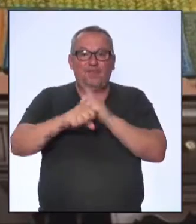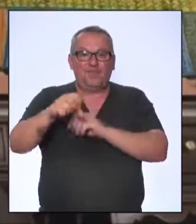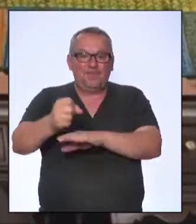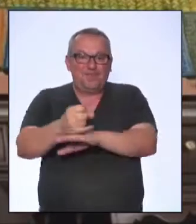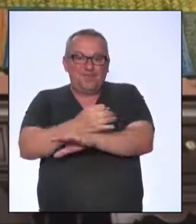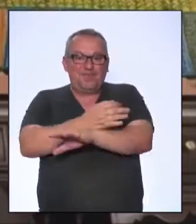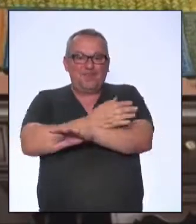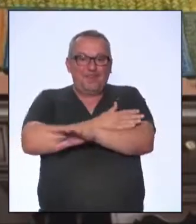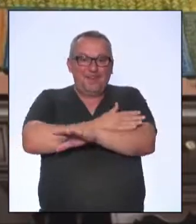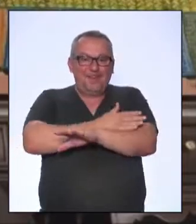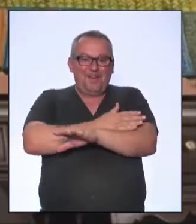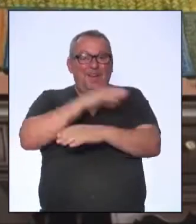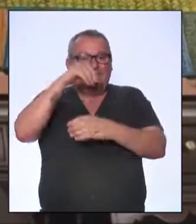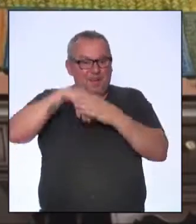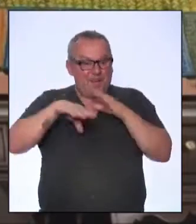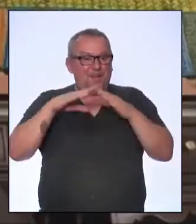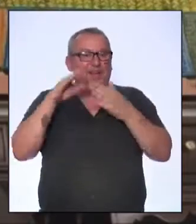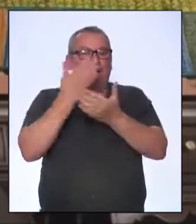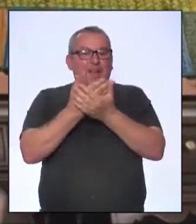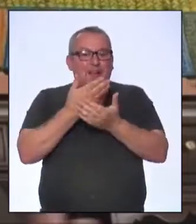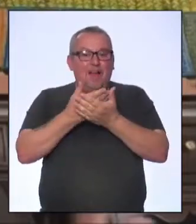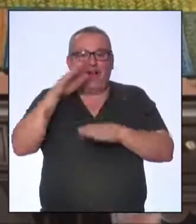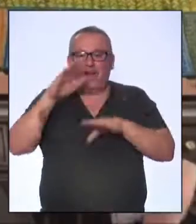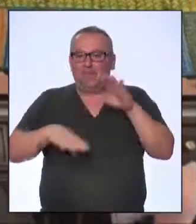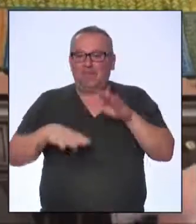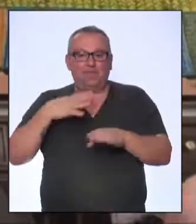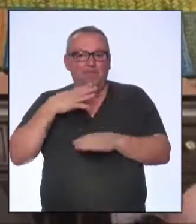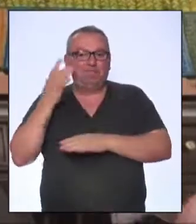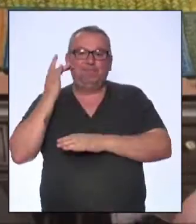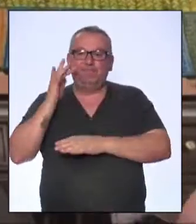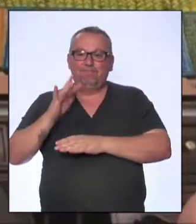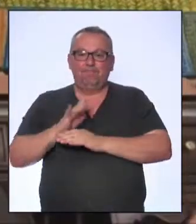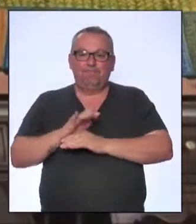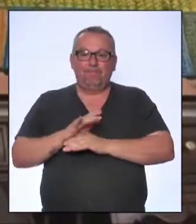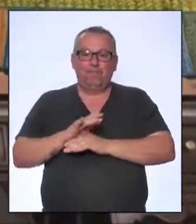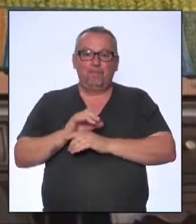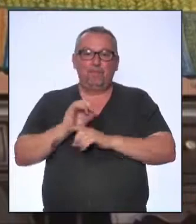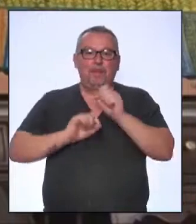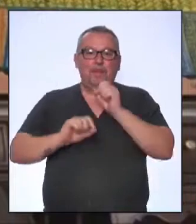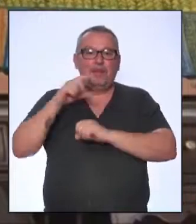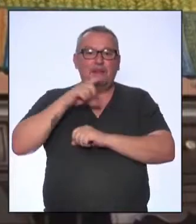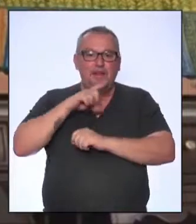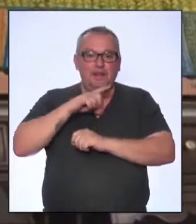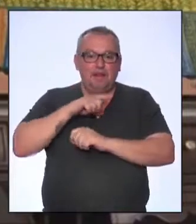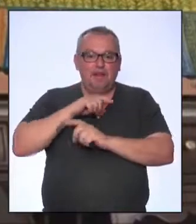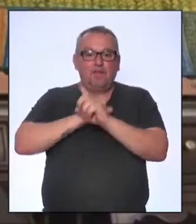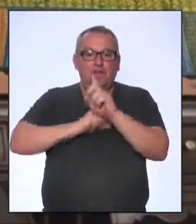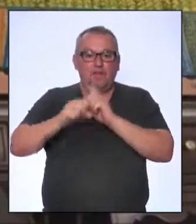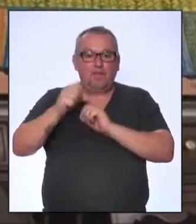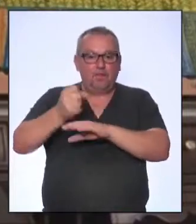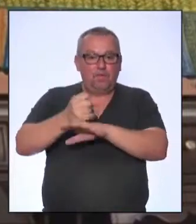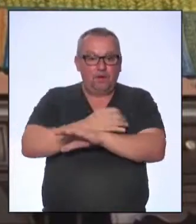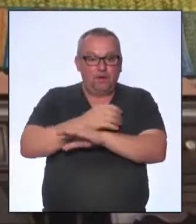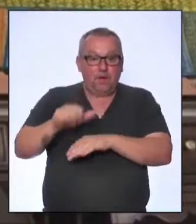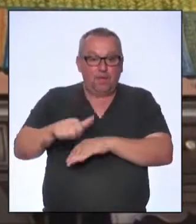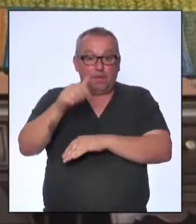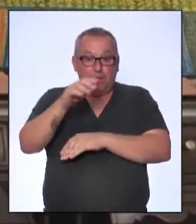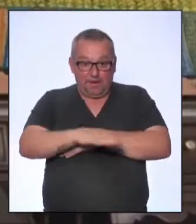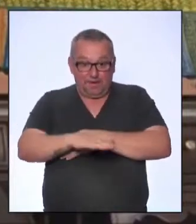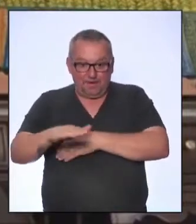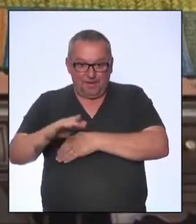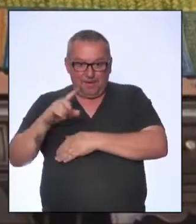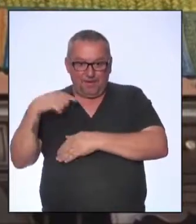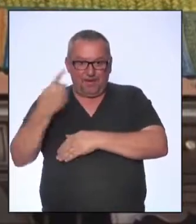escola intuitivamente, às vezes não tem noção que quem tem socioemocional na primeira infância, por exemplo, e a